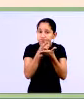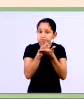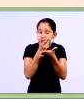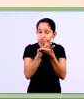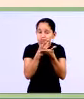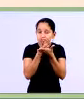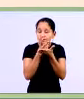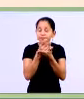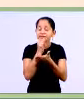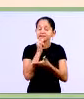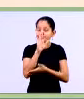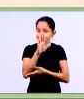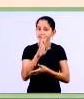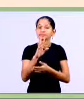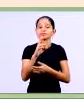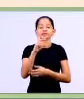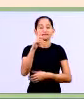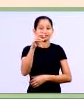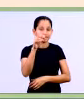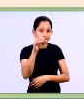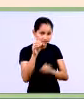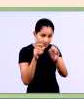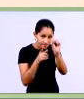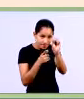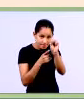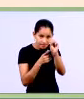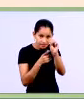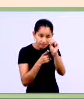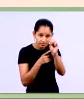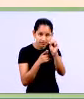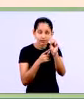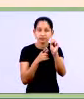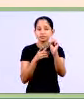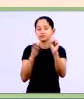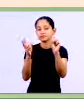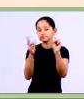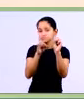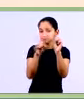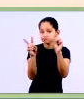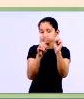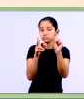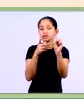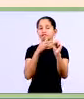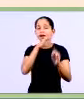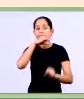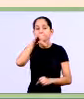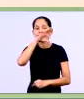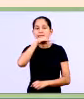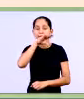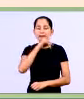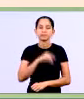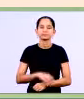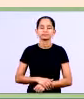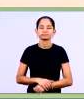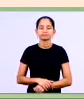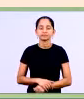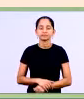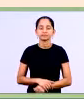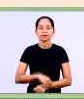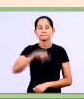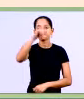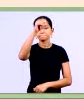caso. Que quando o S está entre vogais, pronuncia essa palavra aí, professora Tayane.